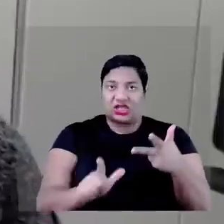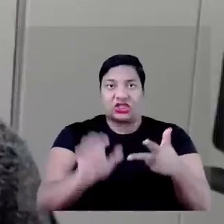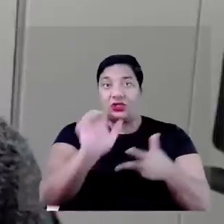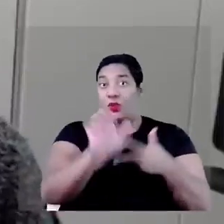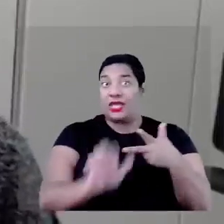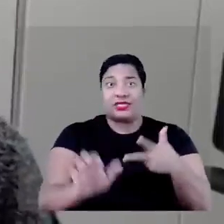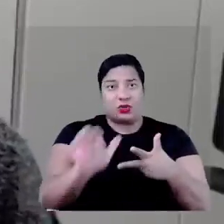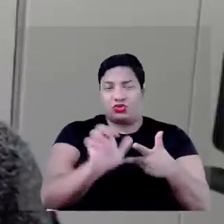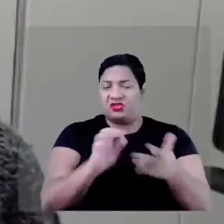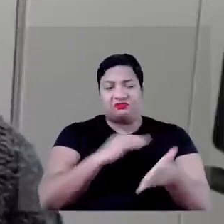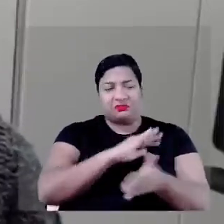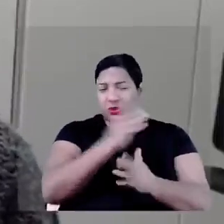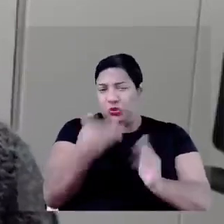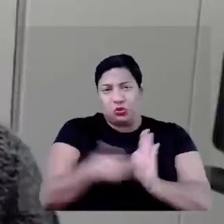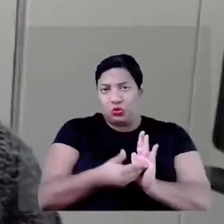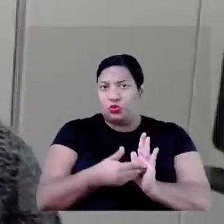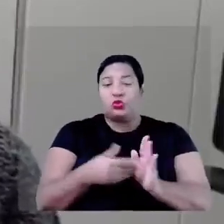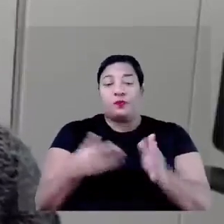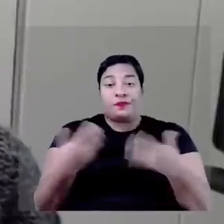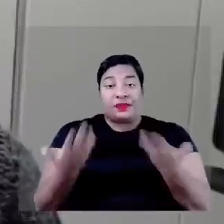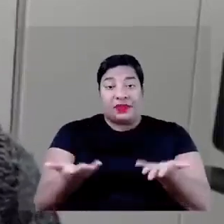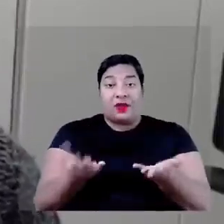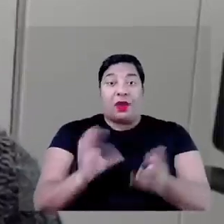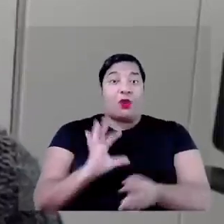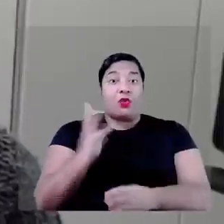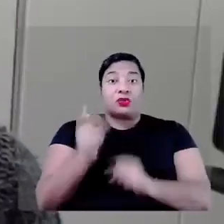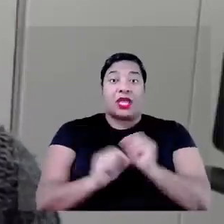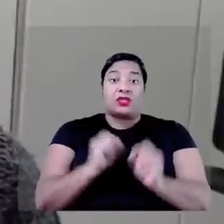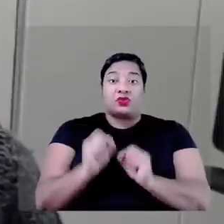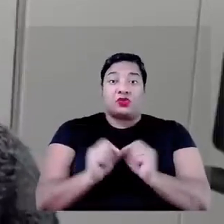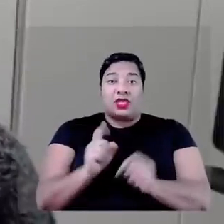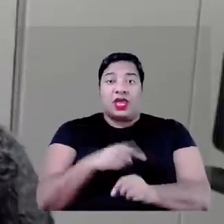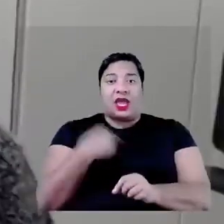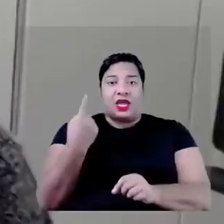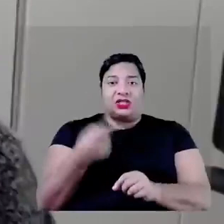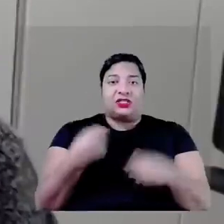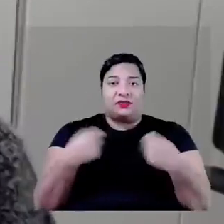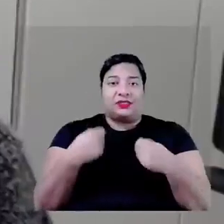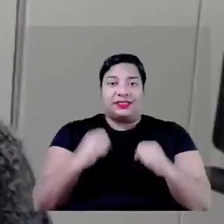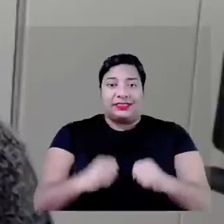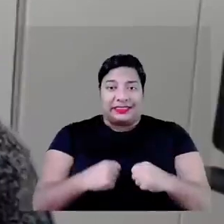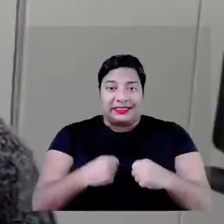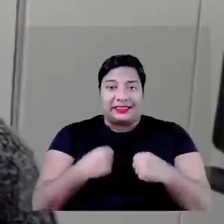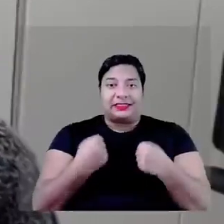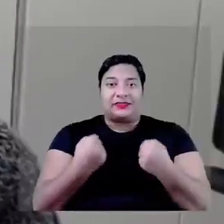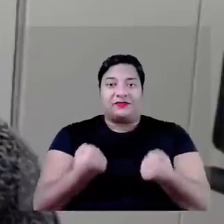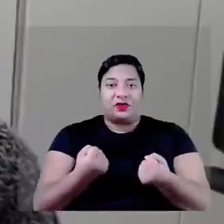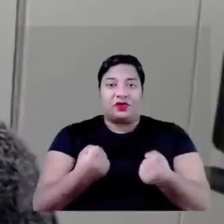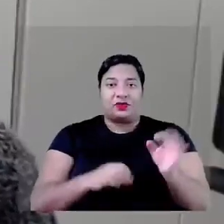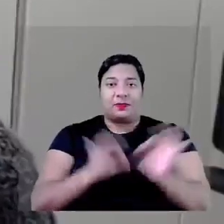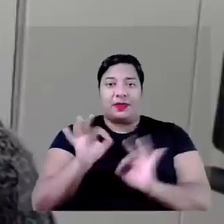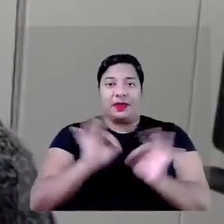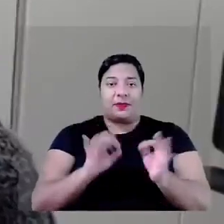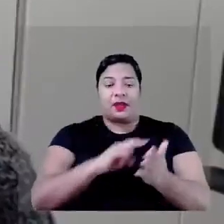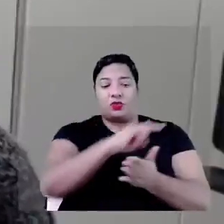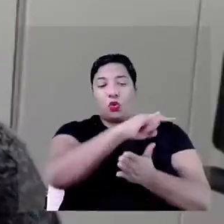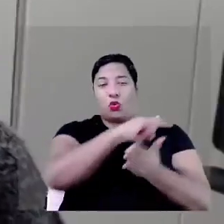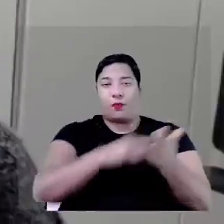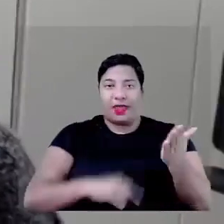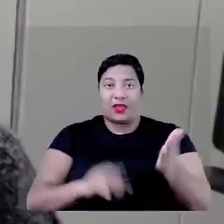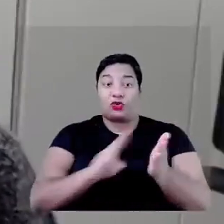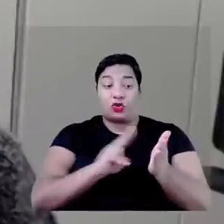E para isso, inevitavelmente, a gente vai ter que se debruçar sobre os chamados inventários de emissões de gases de efeito